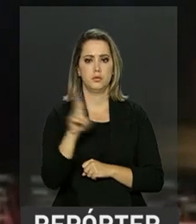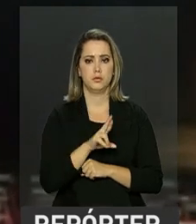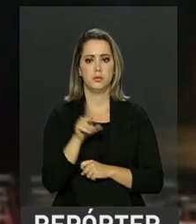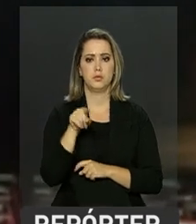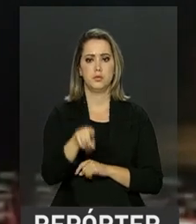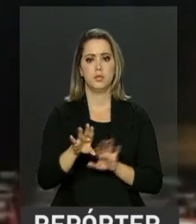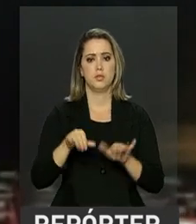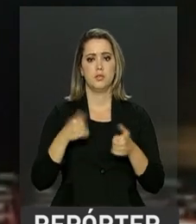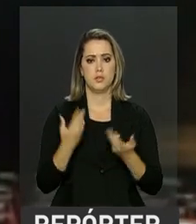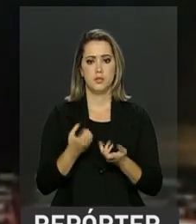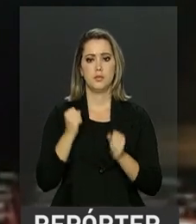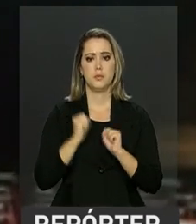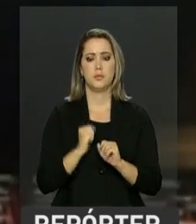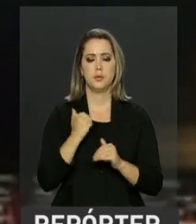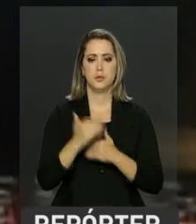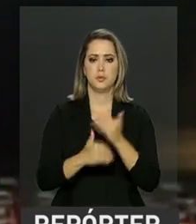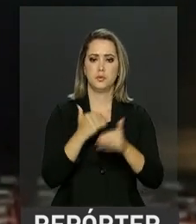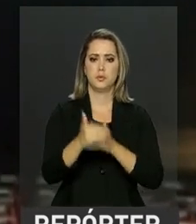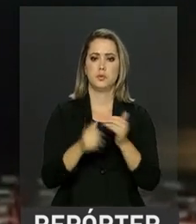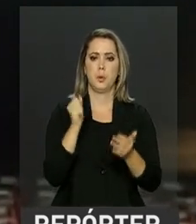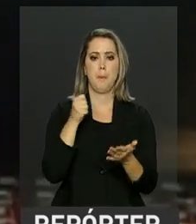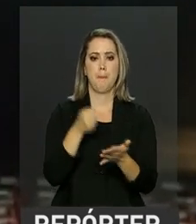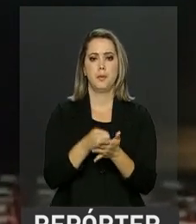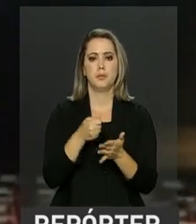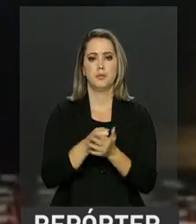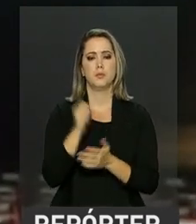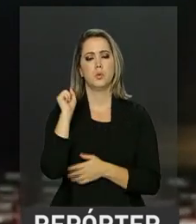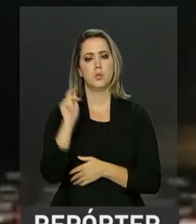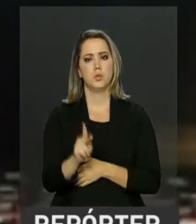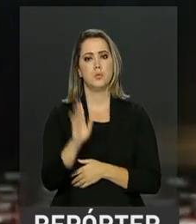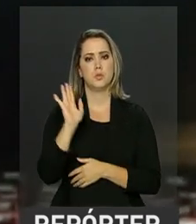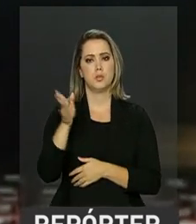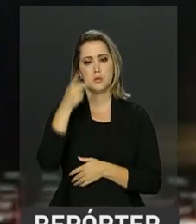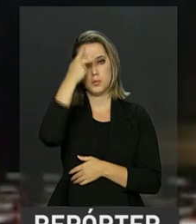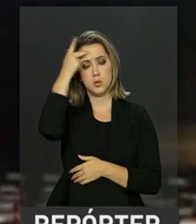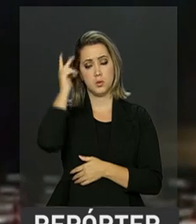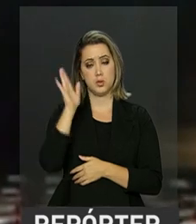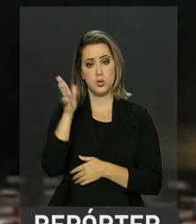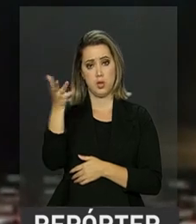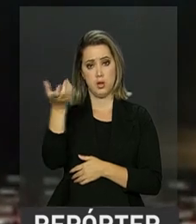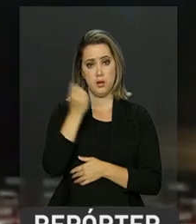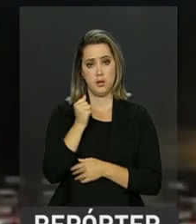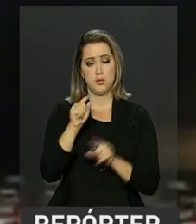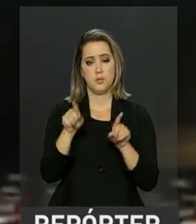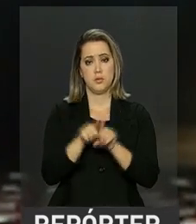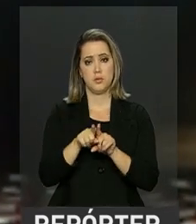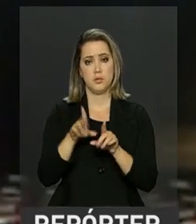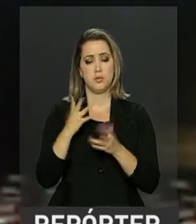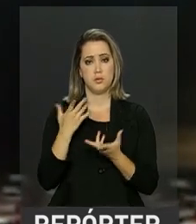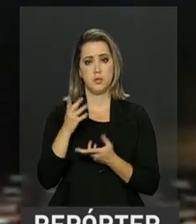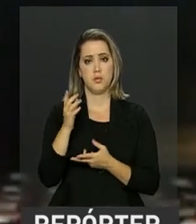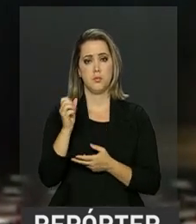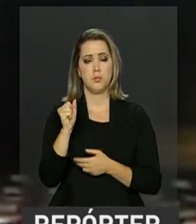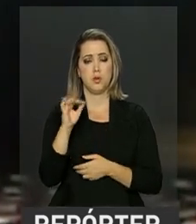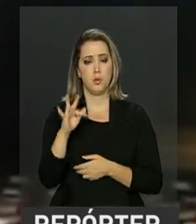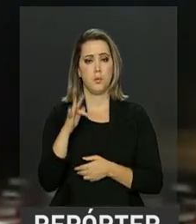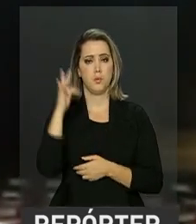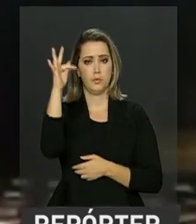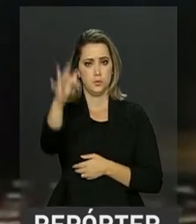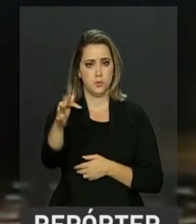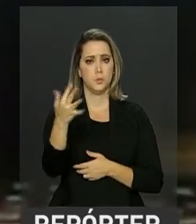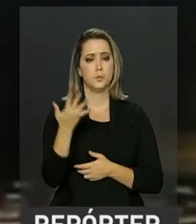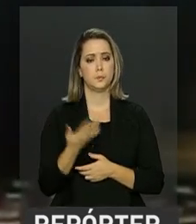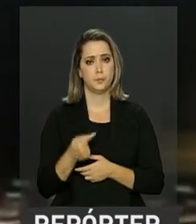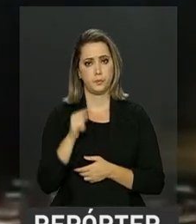e assim possa manter o pagamento das aposentadorias que quem já recebe o benefício e dos trabalhadores da ativa que vão se aposentar no